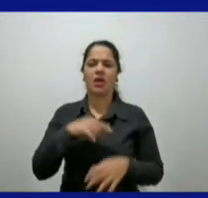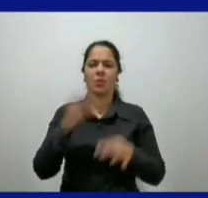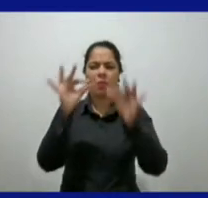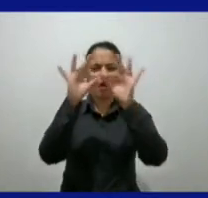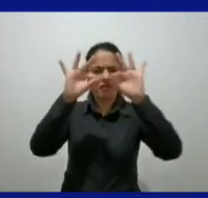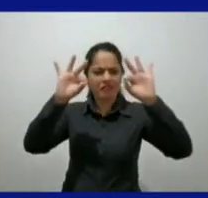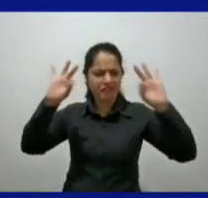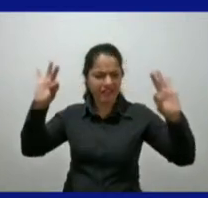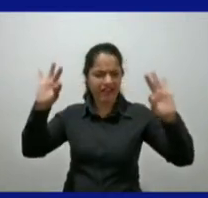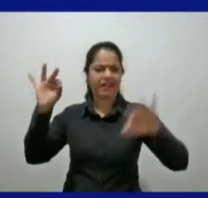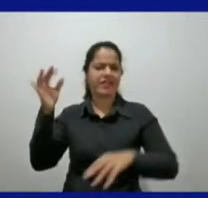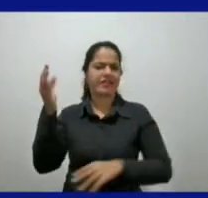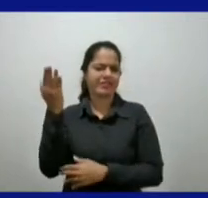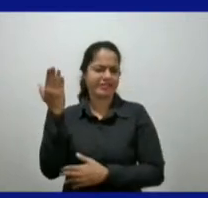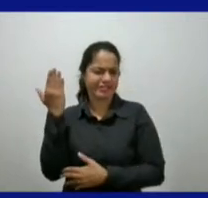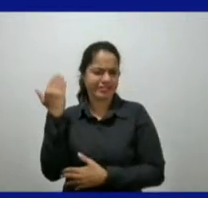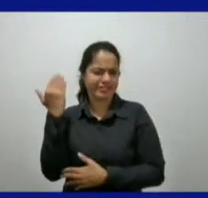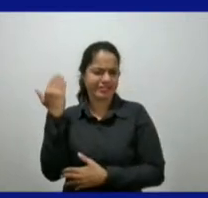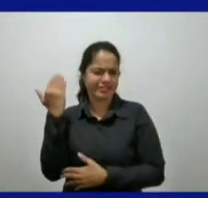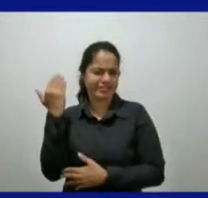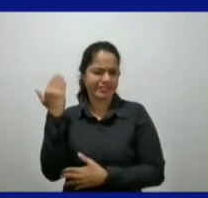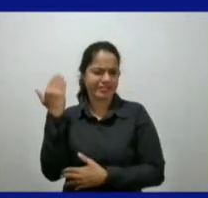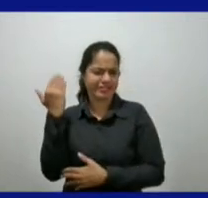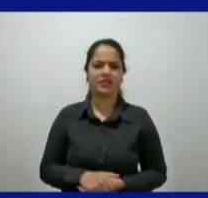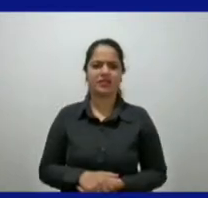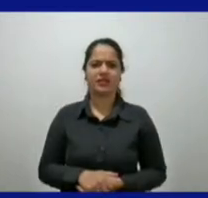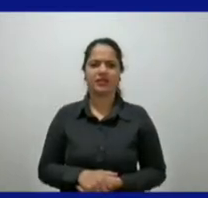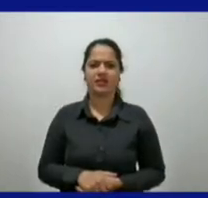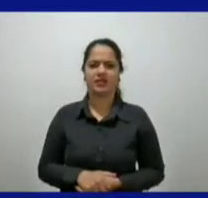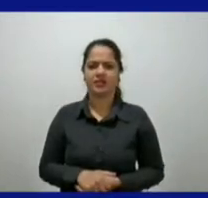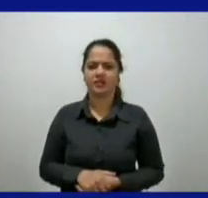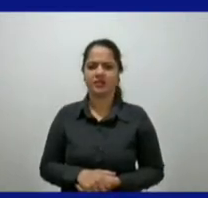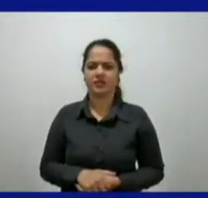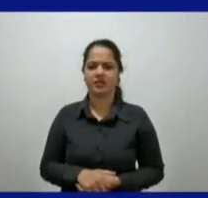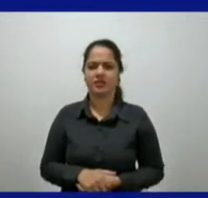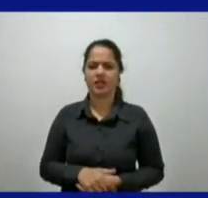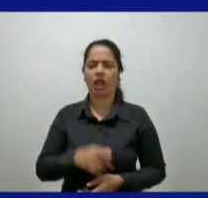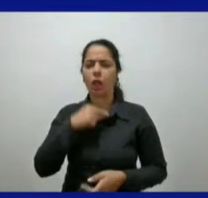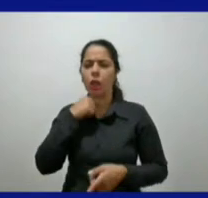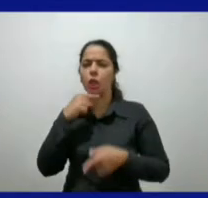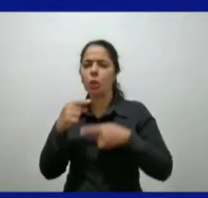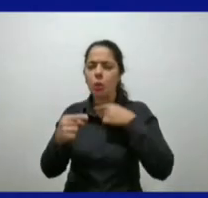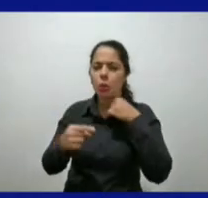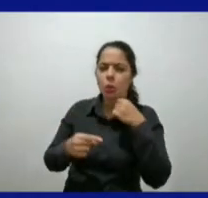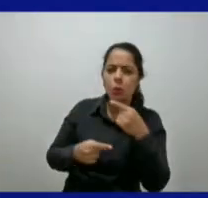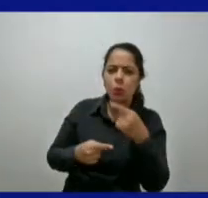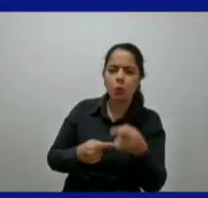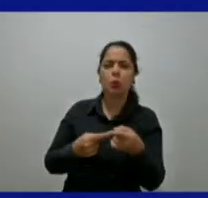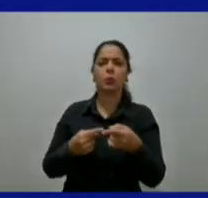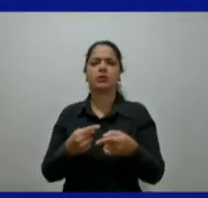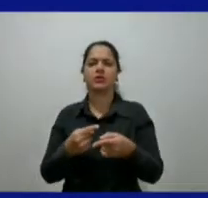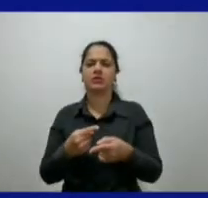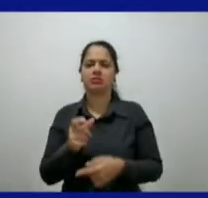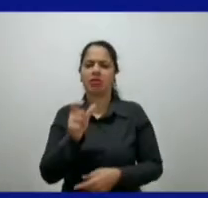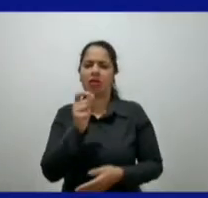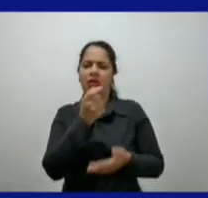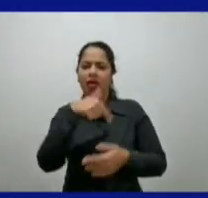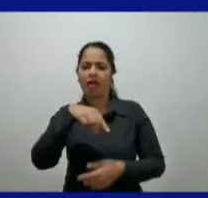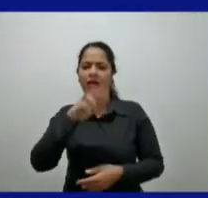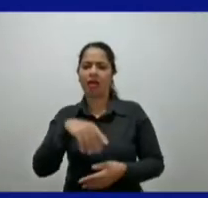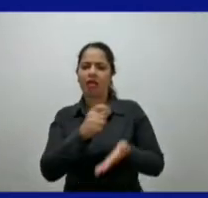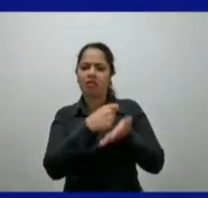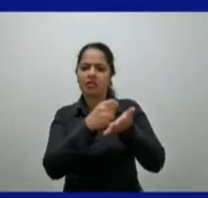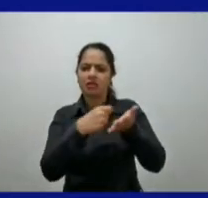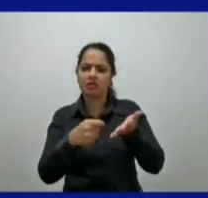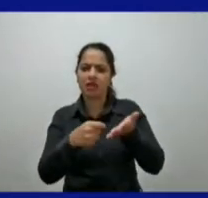hoje há dúvidas, há outros que dizem que é de outras pessoas, mas não interessa, né?